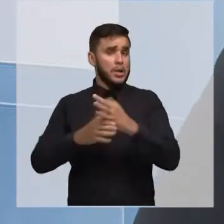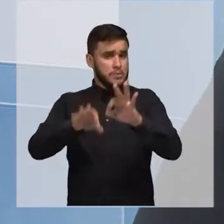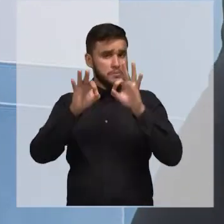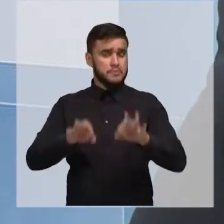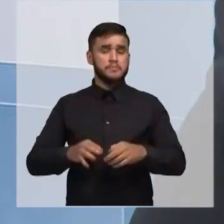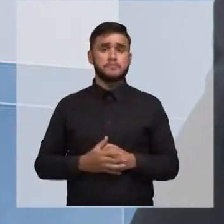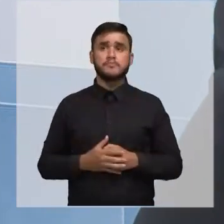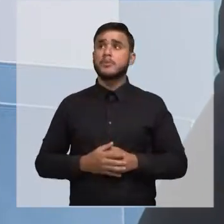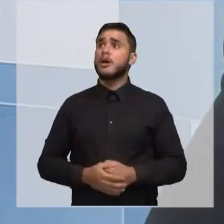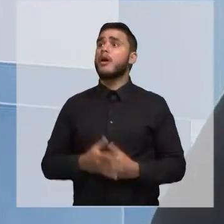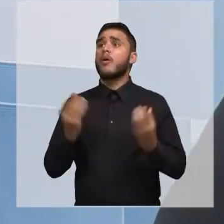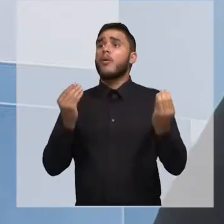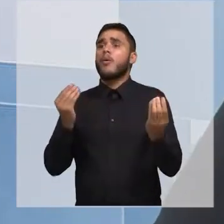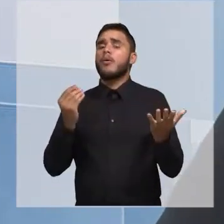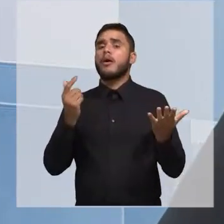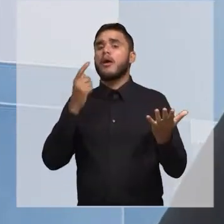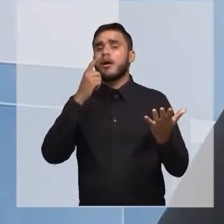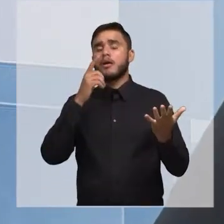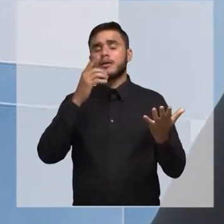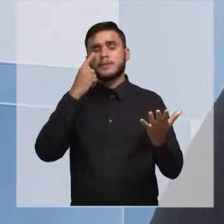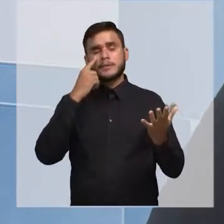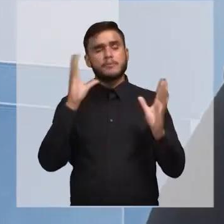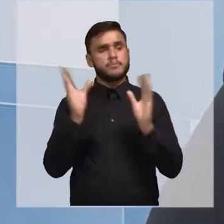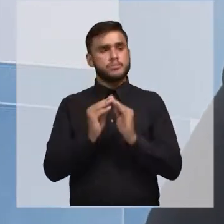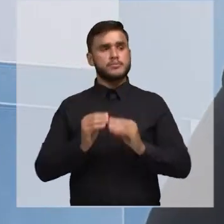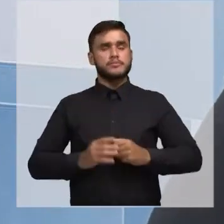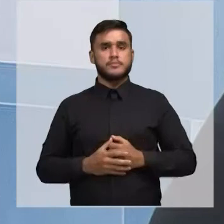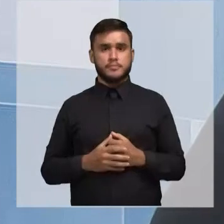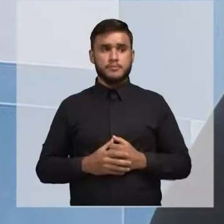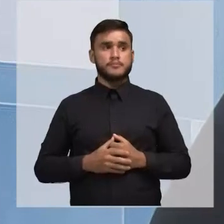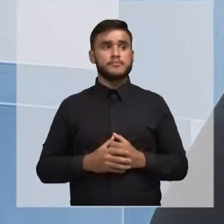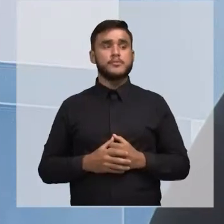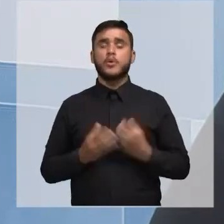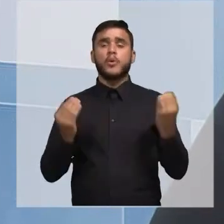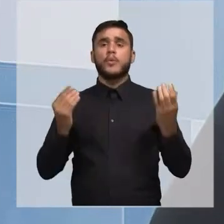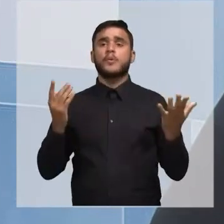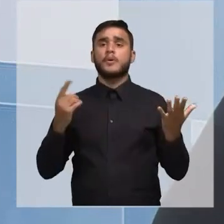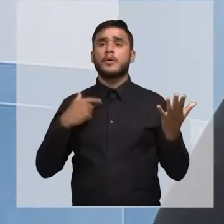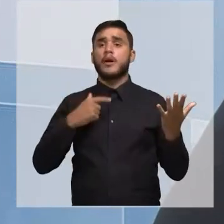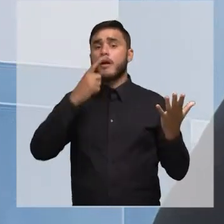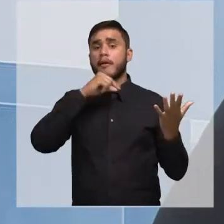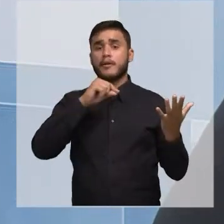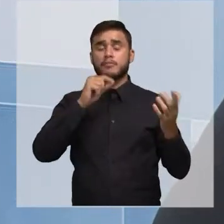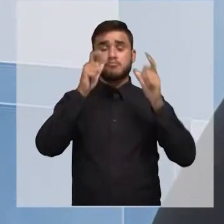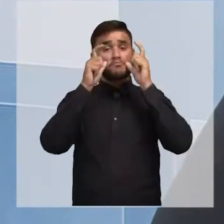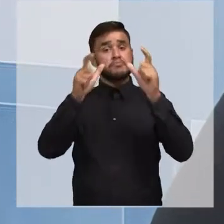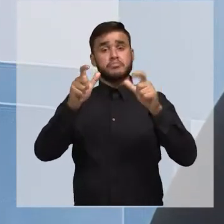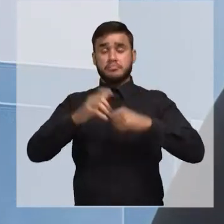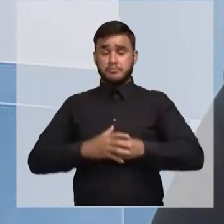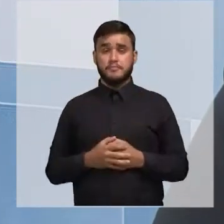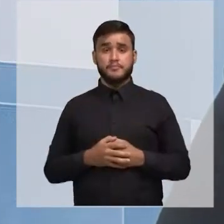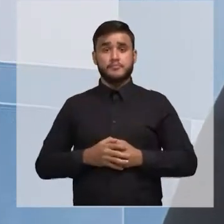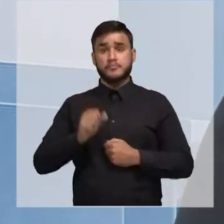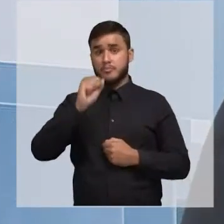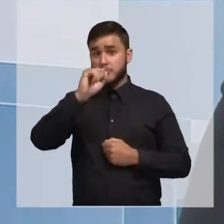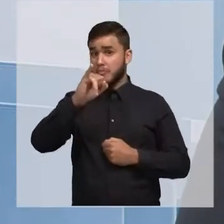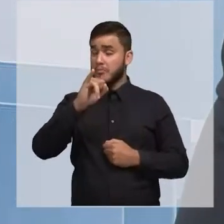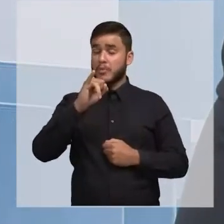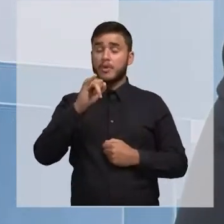que é que vai definir para encerrar, Luiz, essa coligação, será quem os interesses. Se os